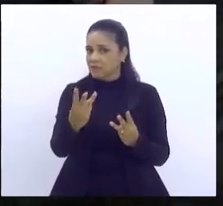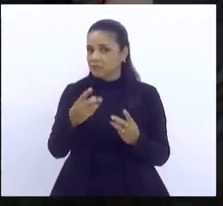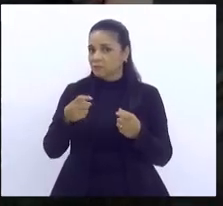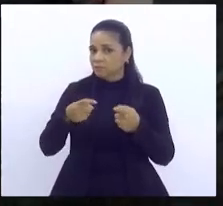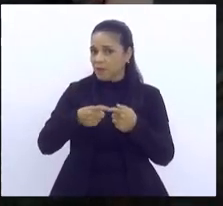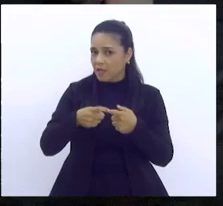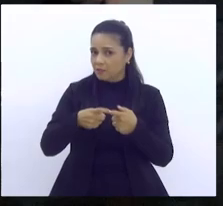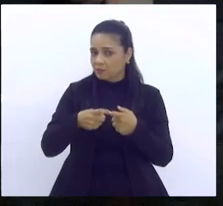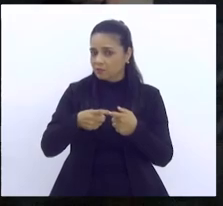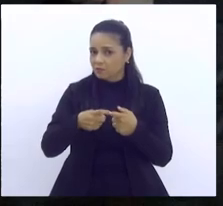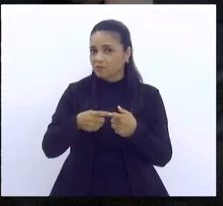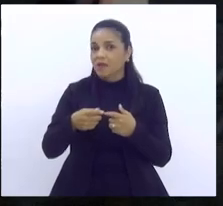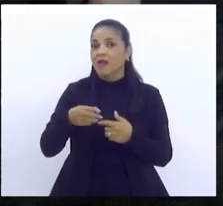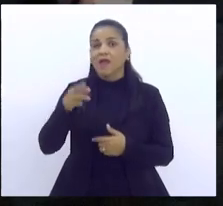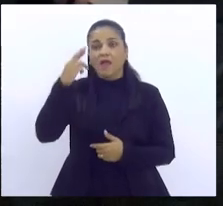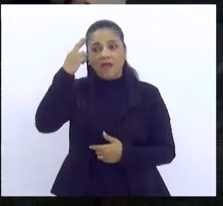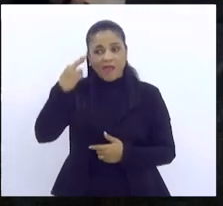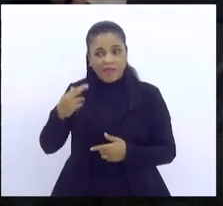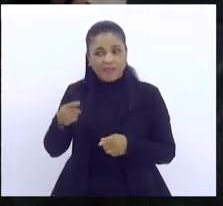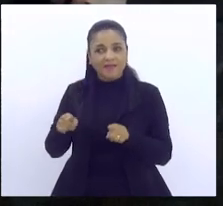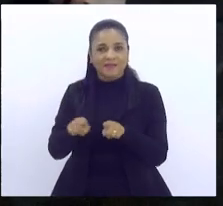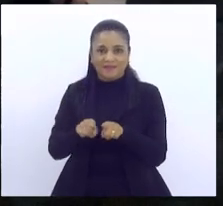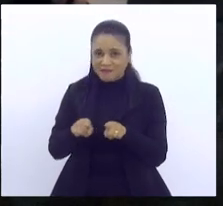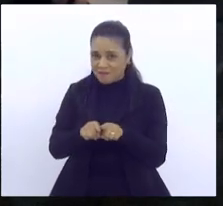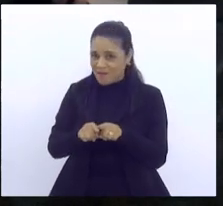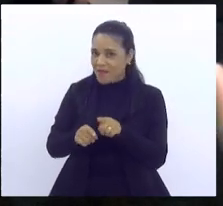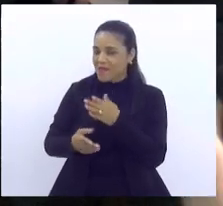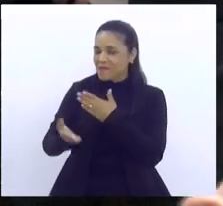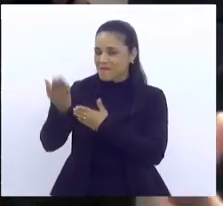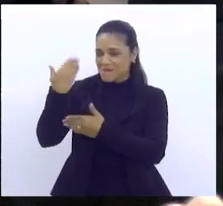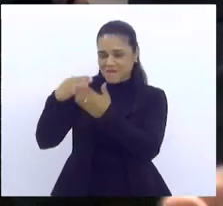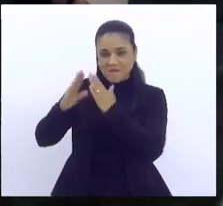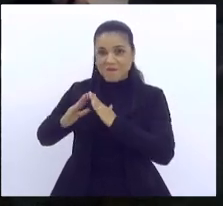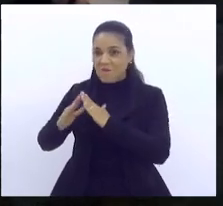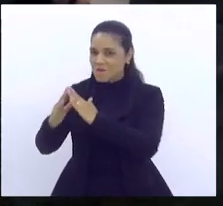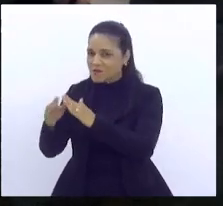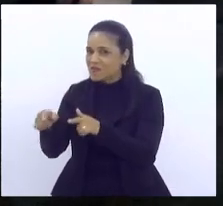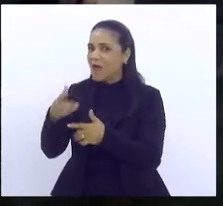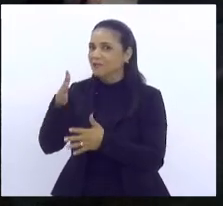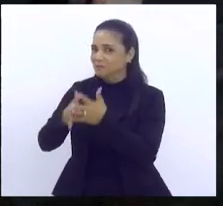atrás, Renata também ficou numa situação complicada dentro da comunidade.